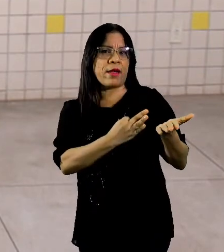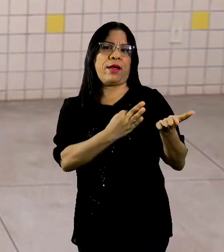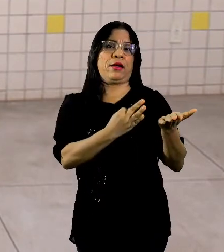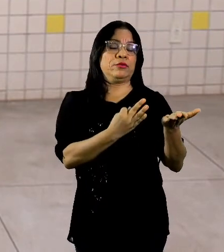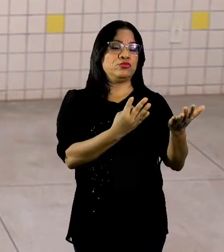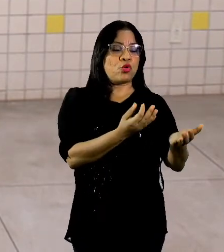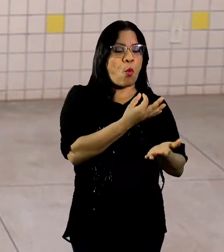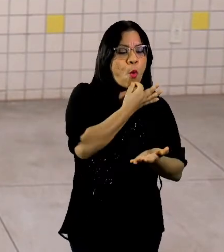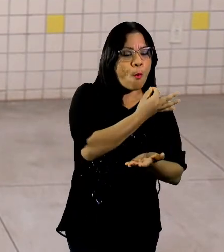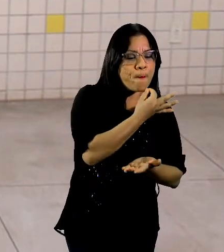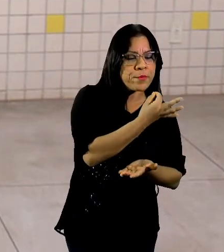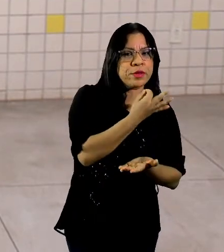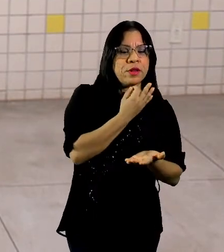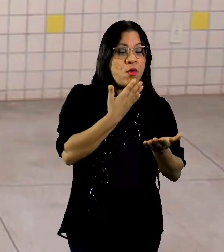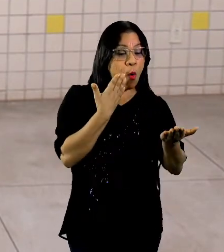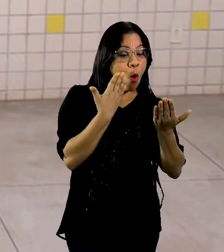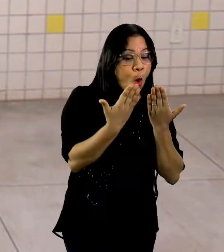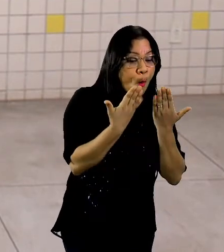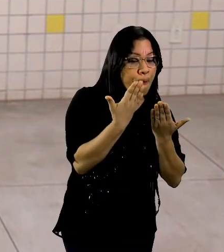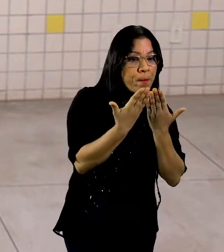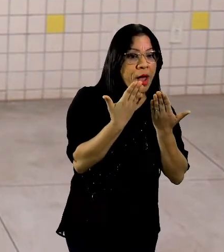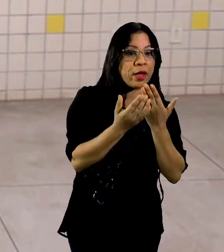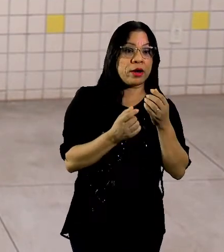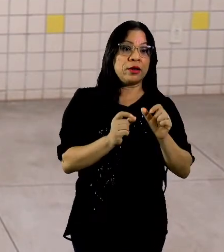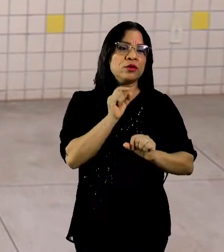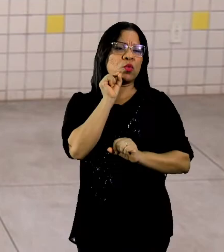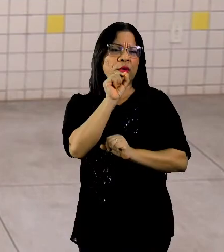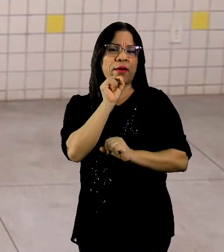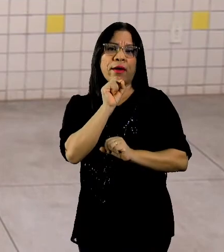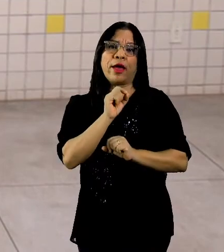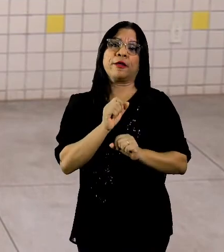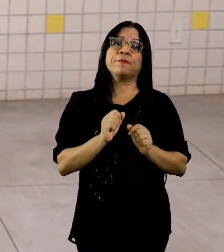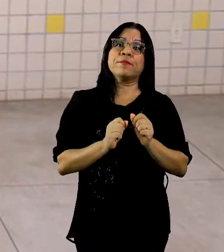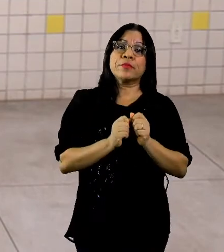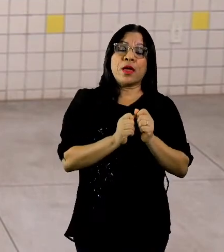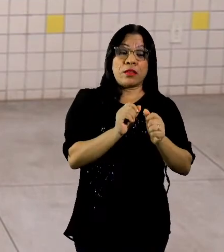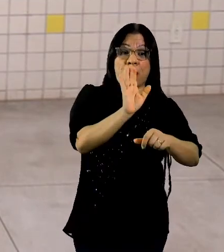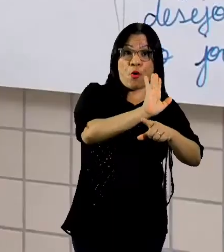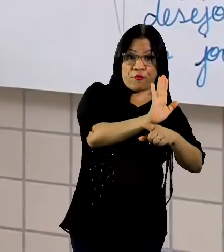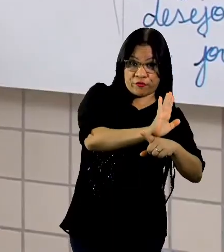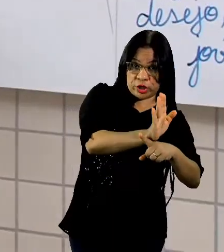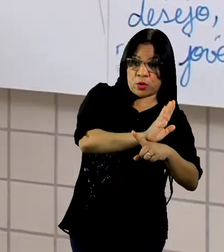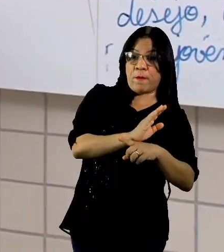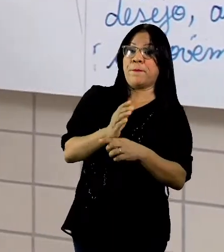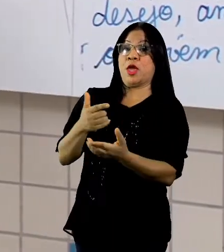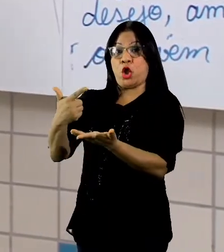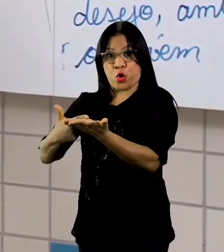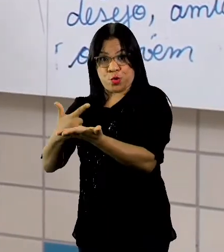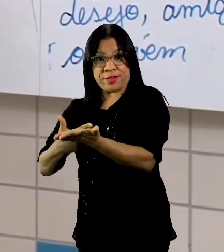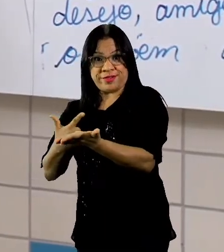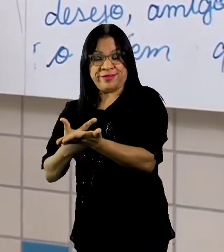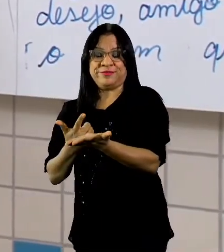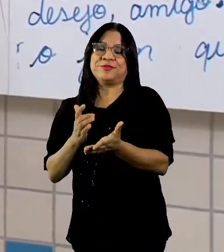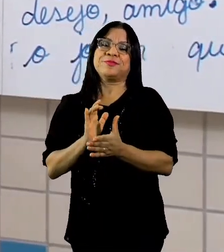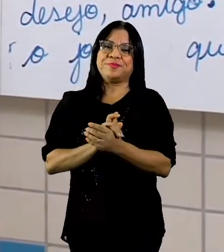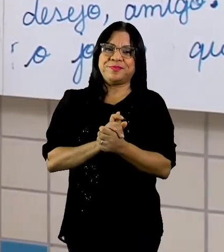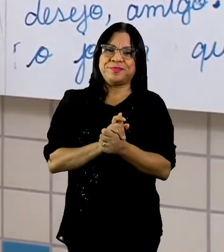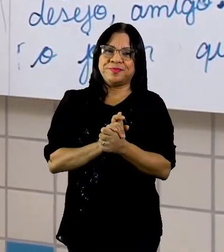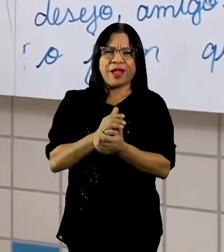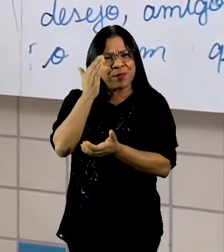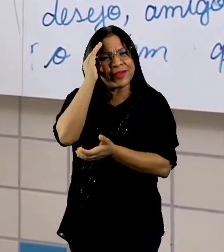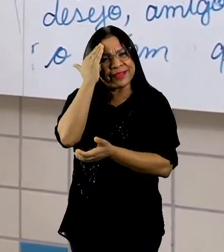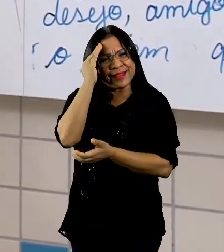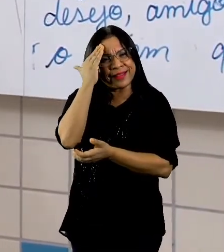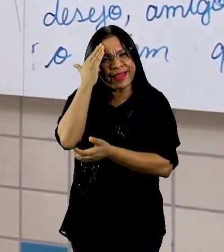comparando o enredo do livro e o enredo do filme. Vocês entenderam o que devem fazer? A leitura